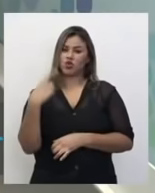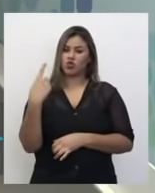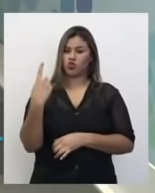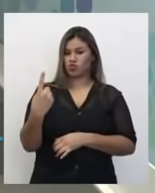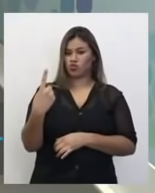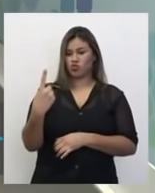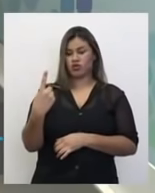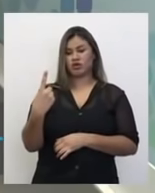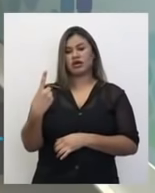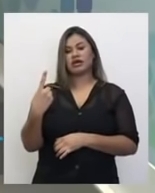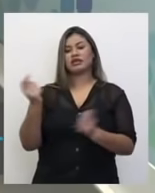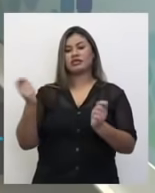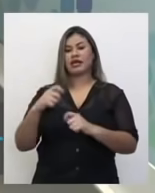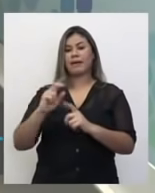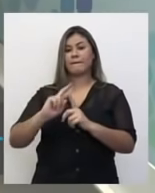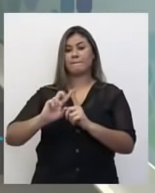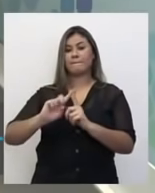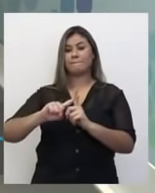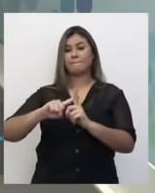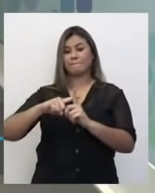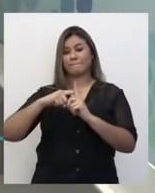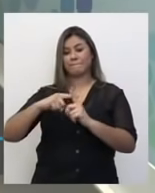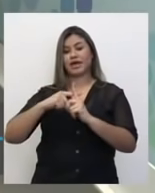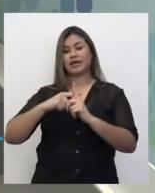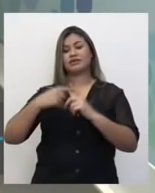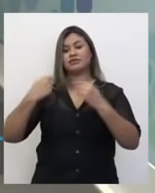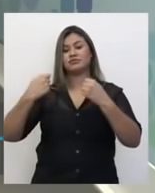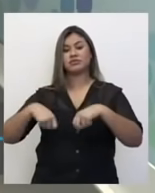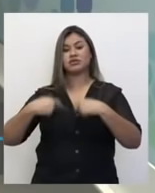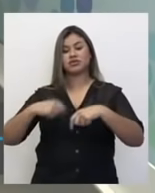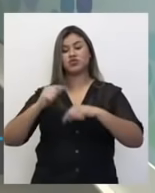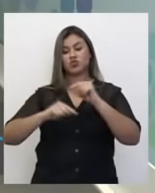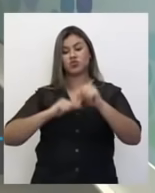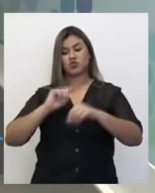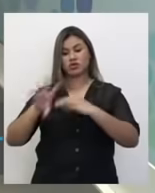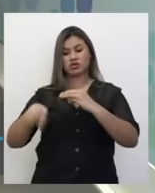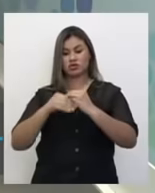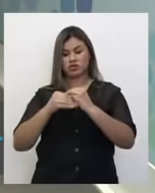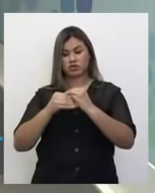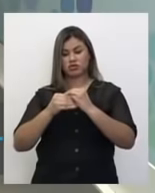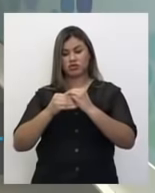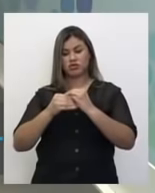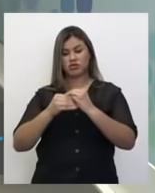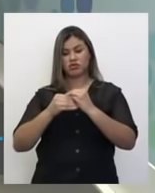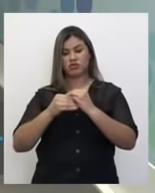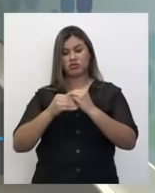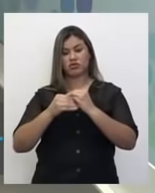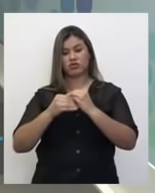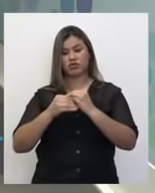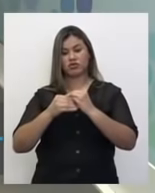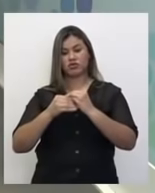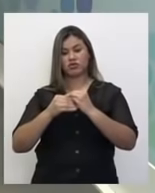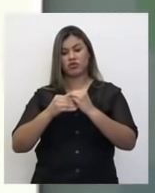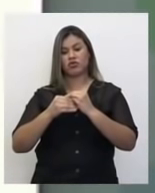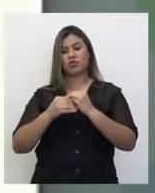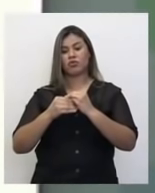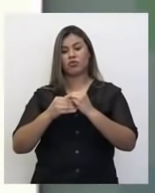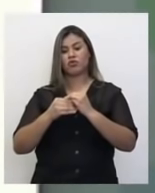aumentar esse valor, eu vou sempre adicionar componentes para esse lado,